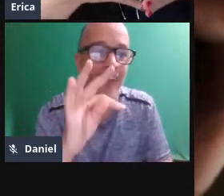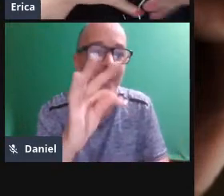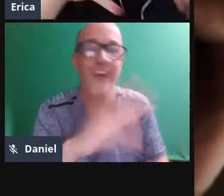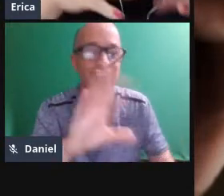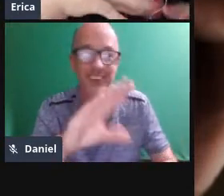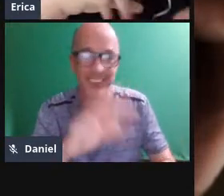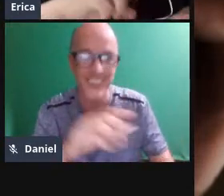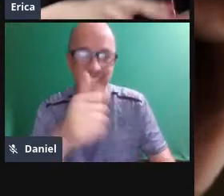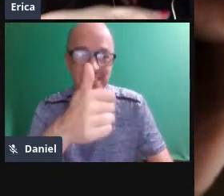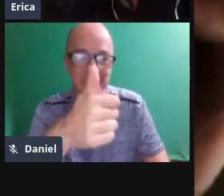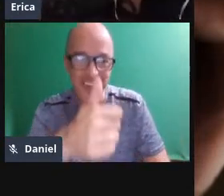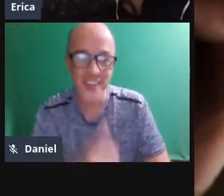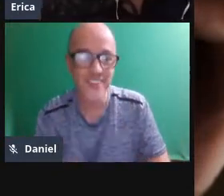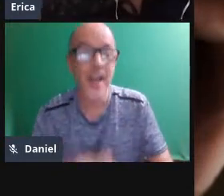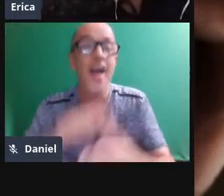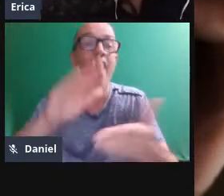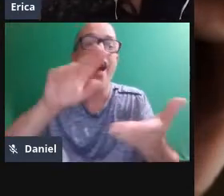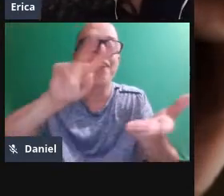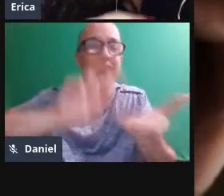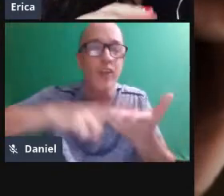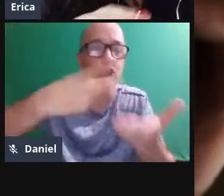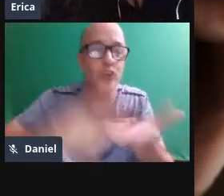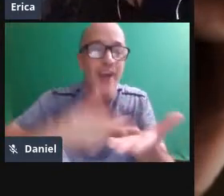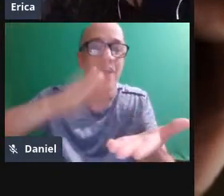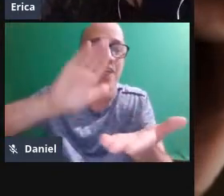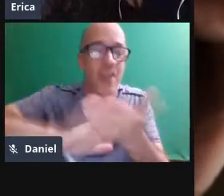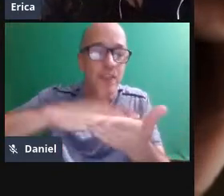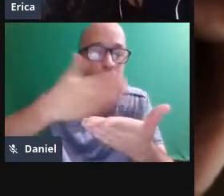Ai, tá travando, desculpa.